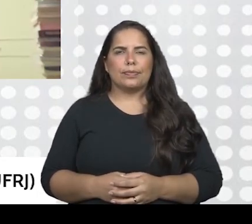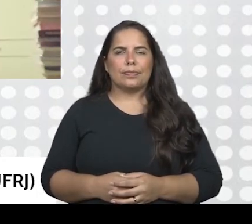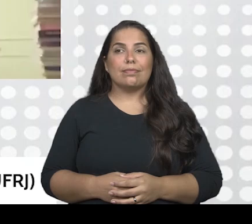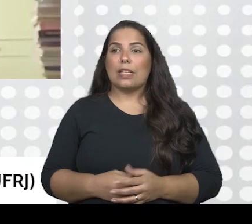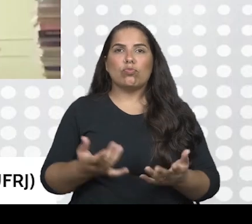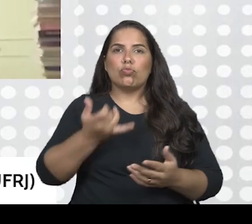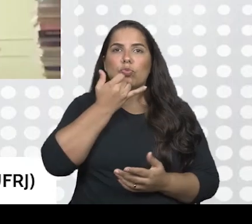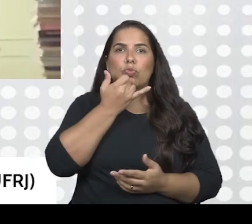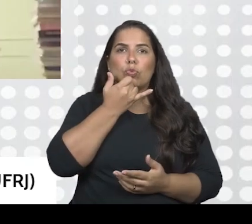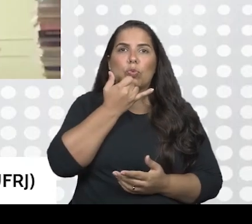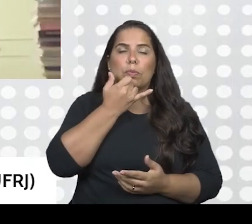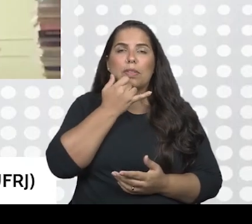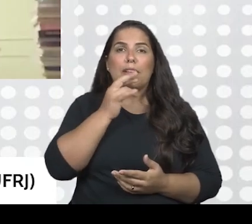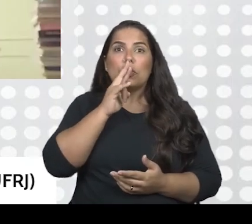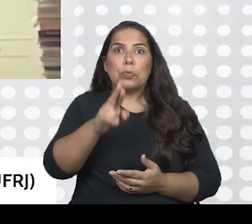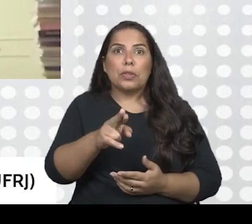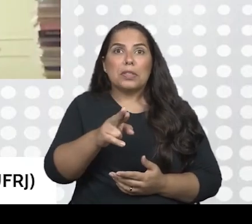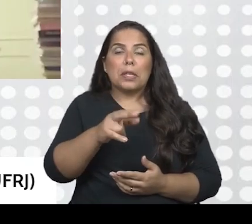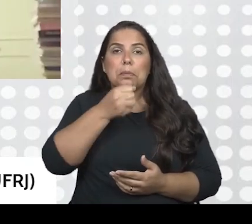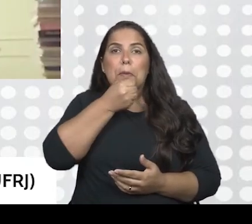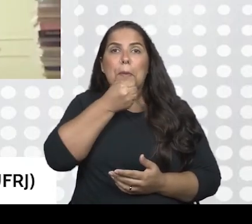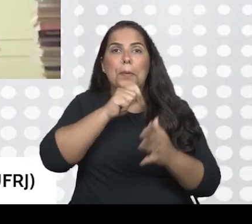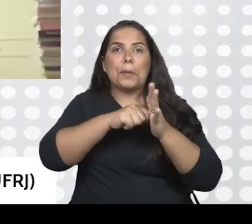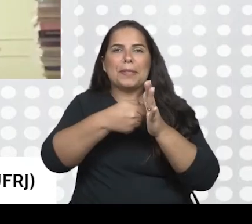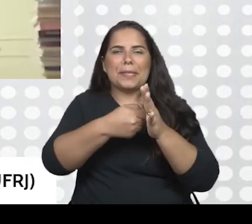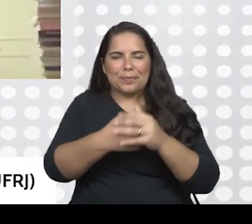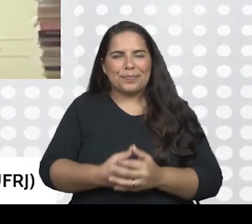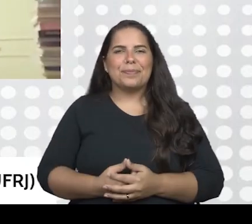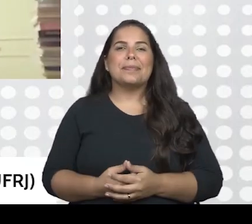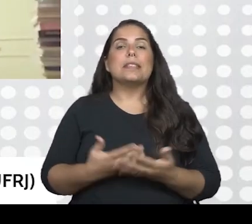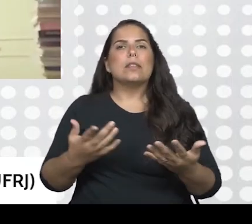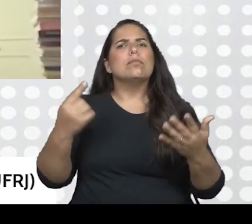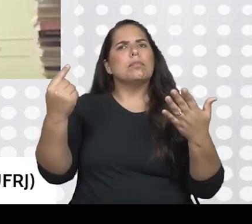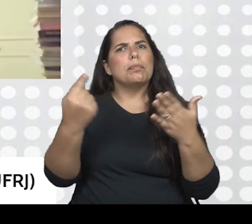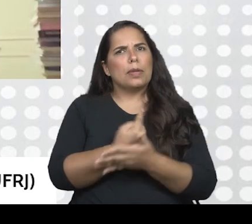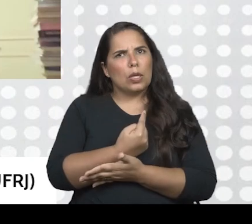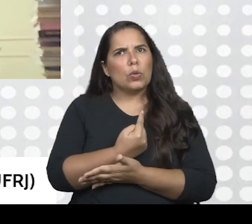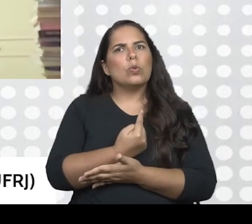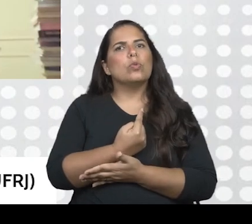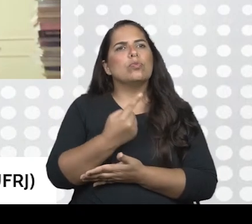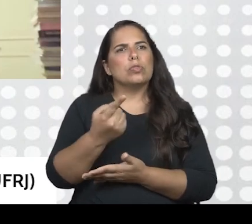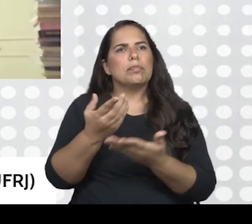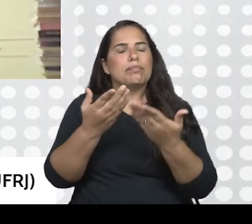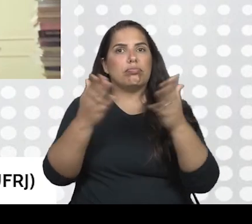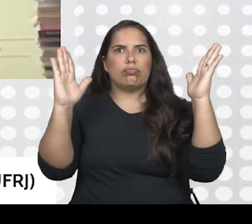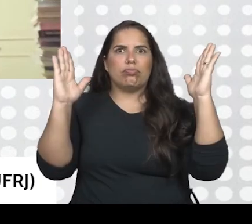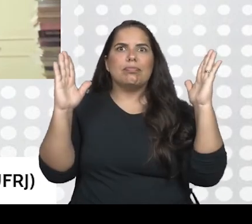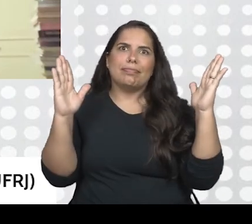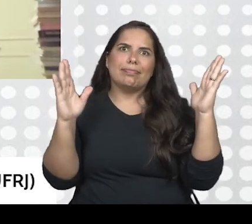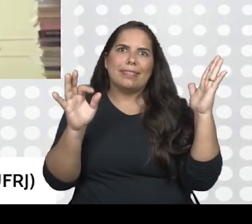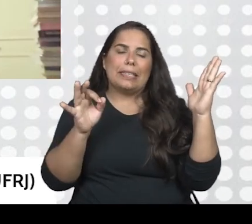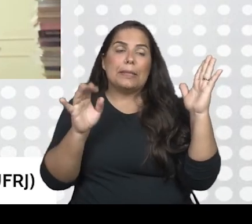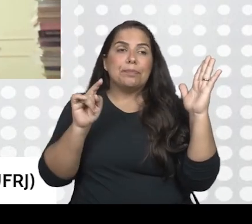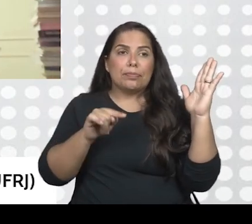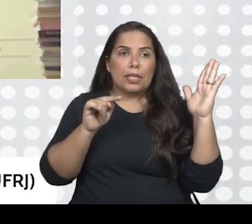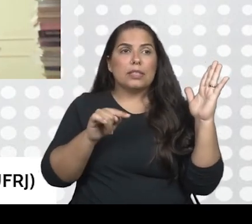Opa, desculpa, eu estava respondendo sem abrir o áudio. Bem, é uma pergunta bastante ampla,